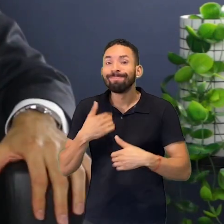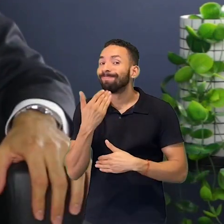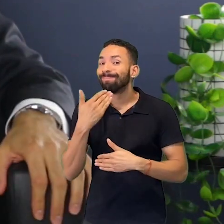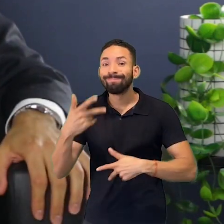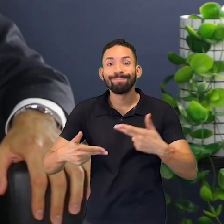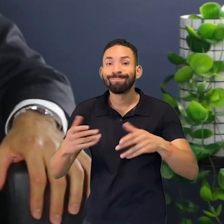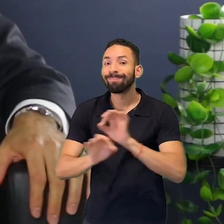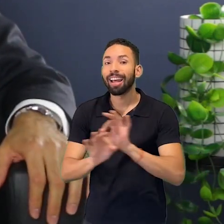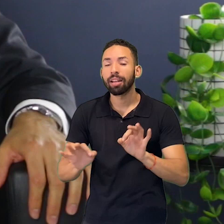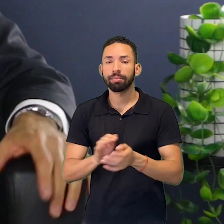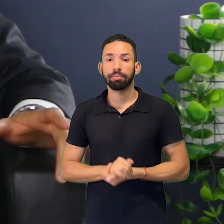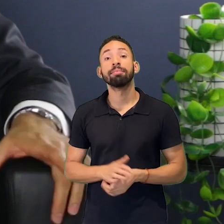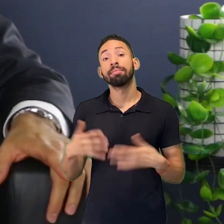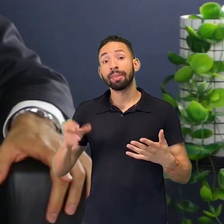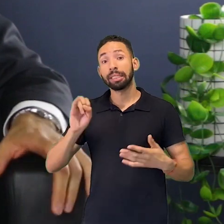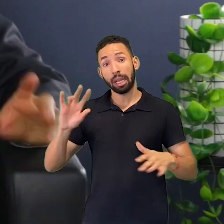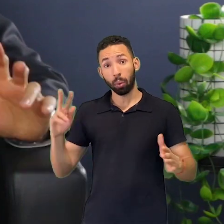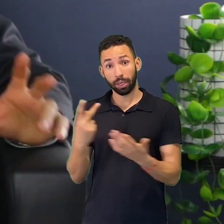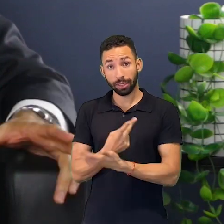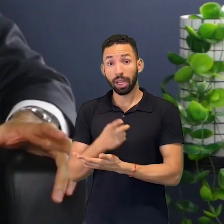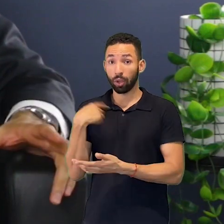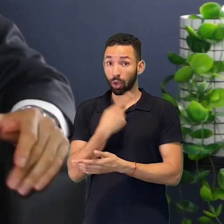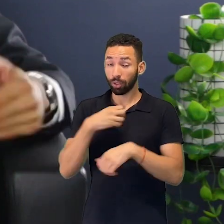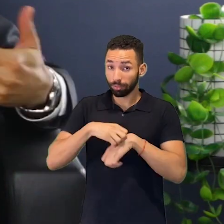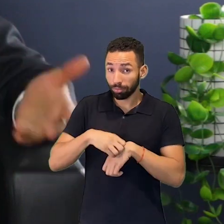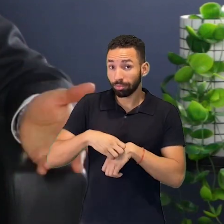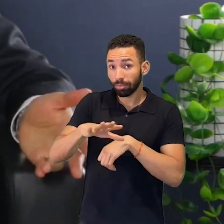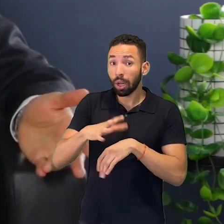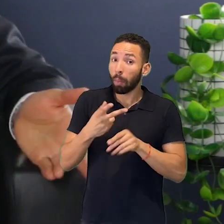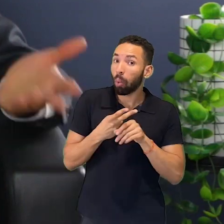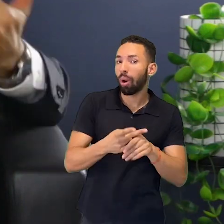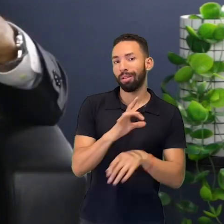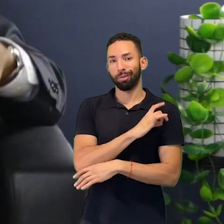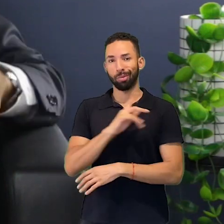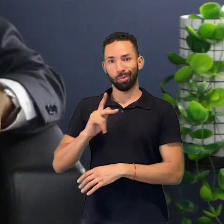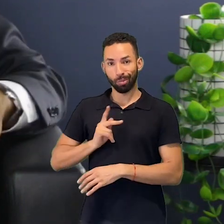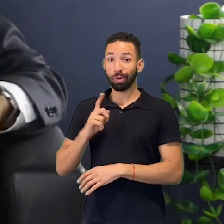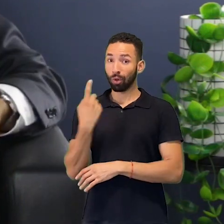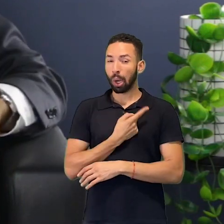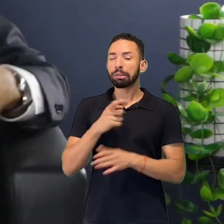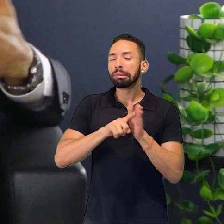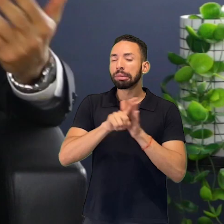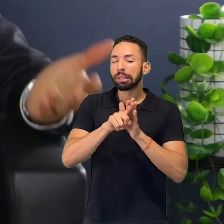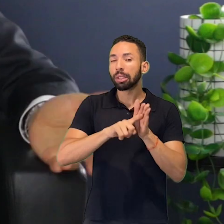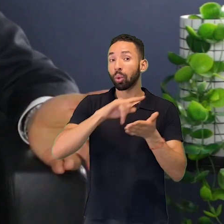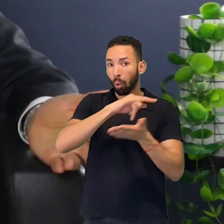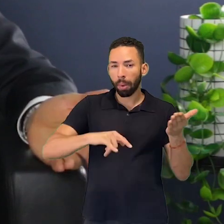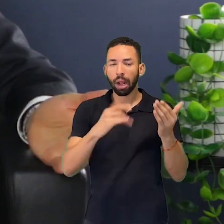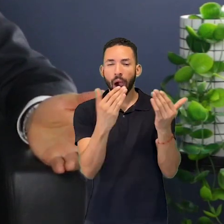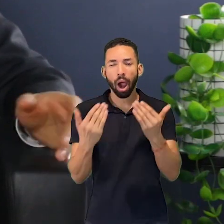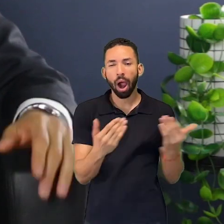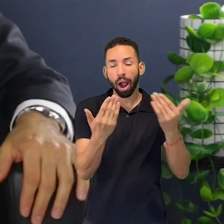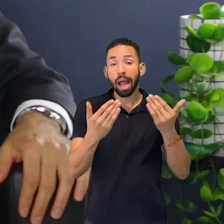consegui e ainda não analisaram. Aí nesse caso, recomendável, como a gente vem repetindo, procure a Defensoria Pública, que nós vamos analisar